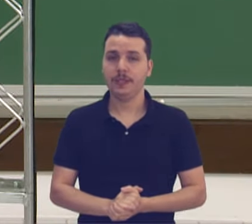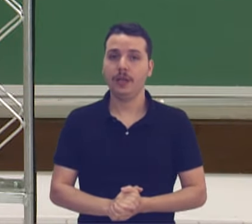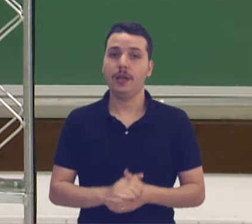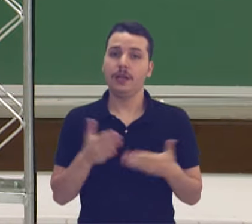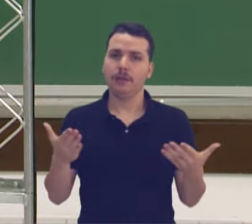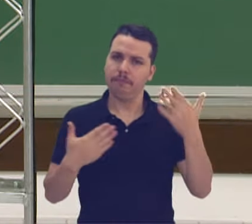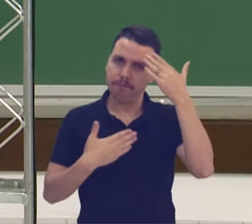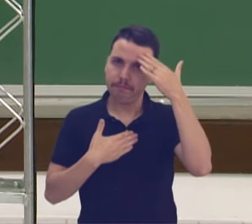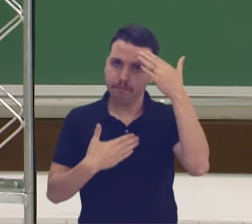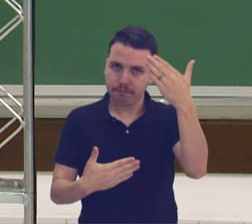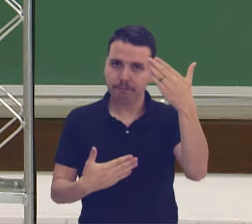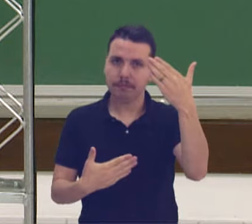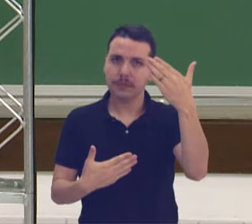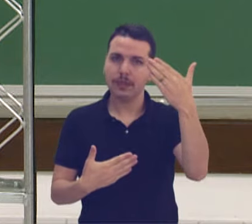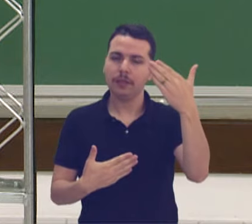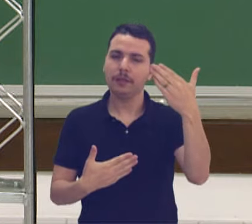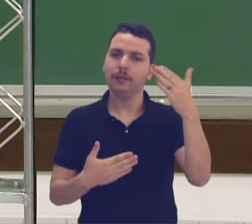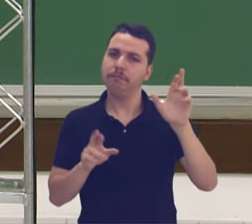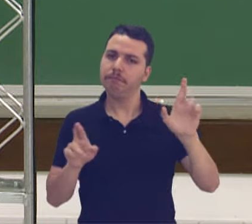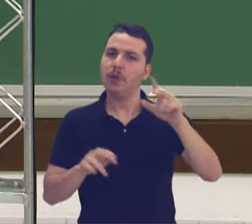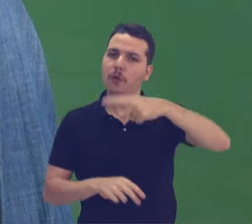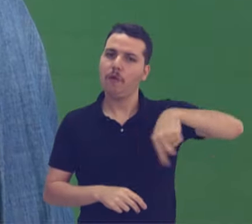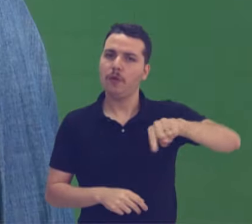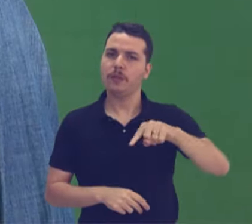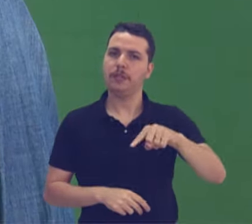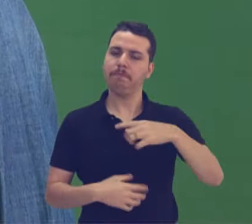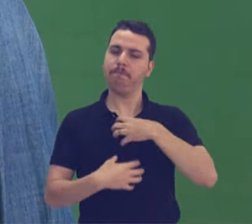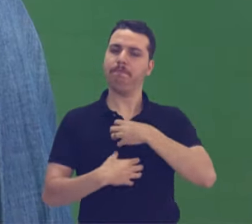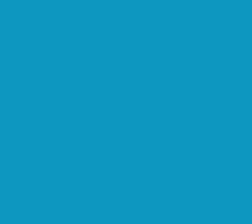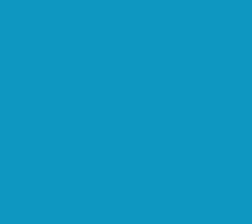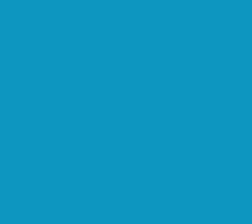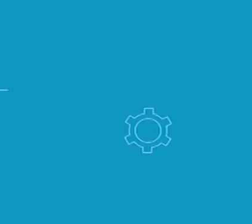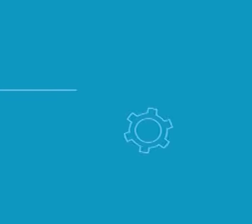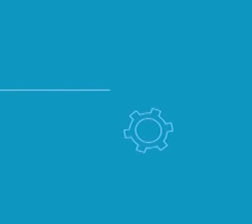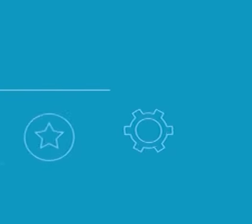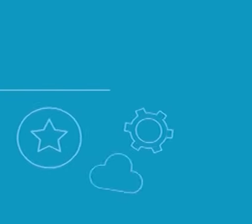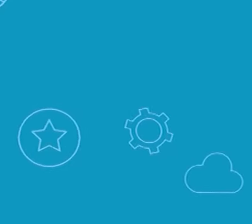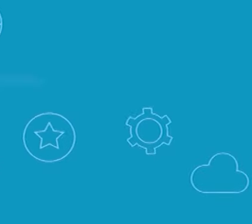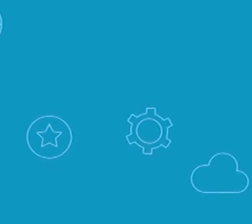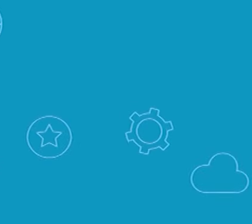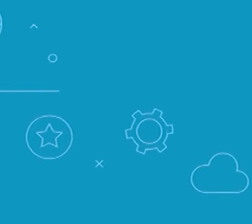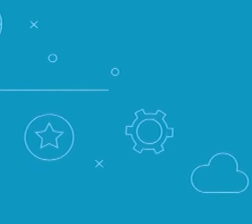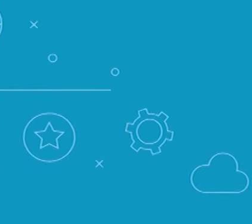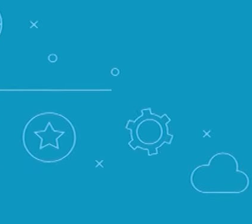vídeo obrigado então espero que vocês tenham se divertido e aprendido